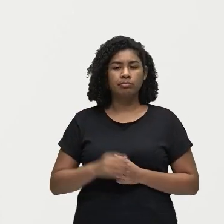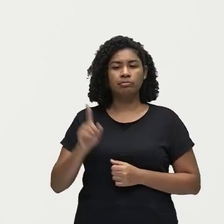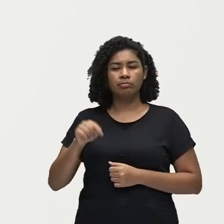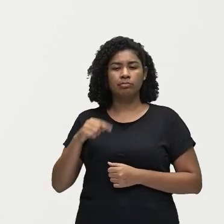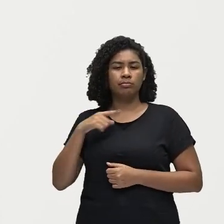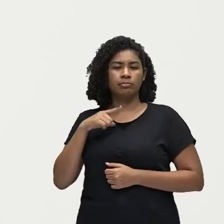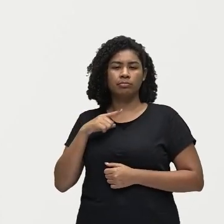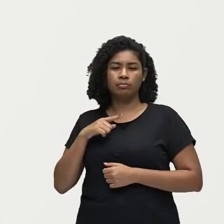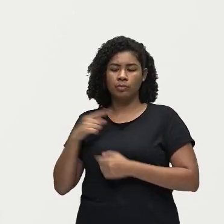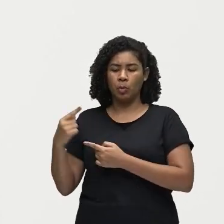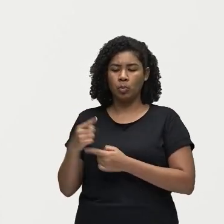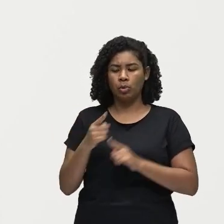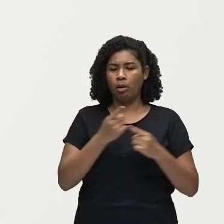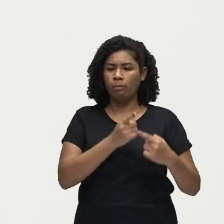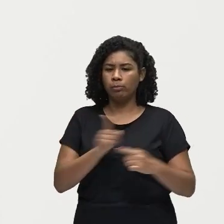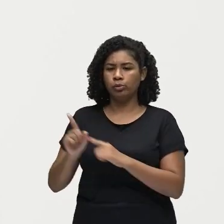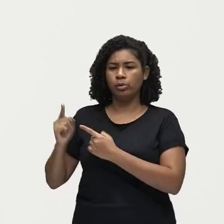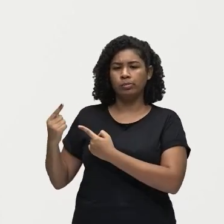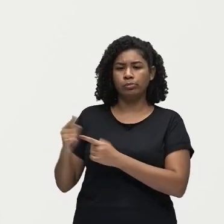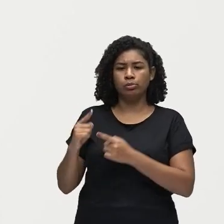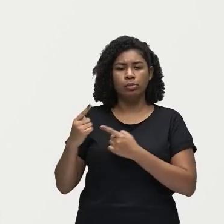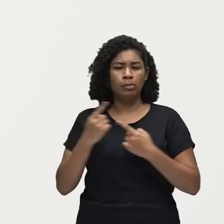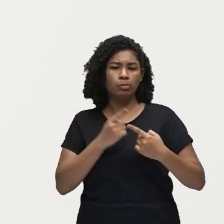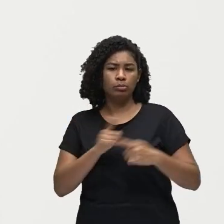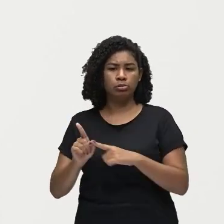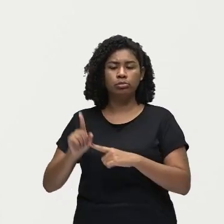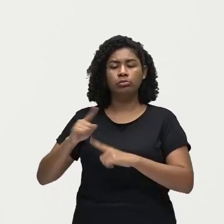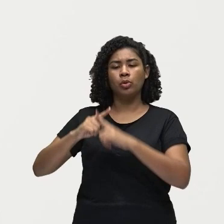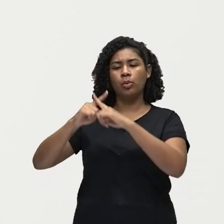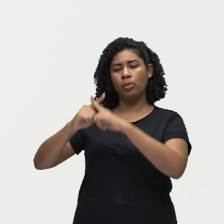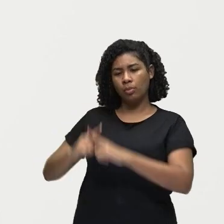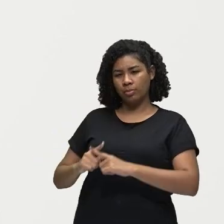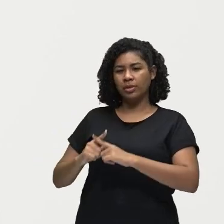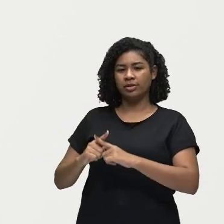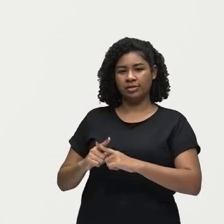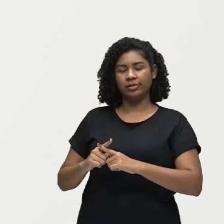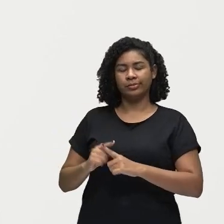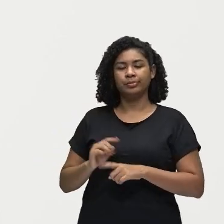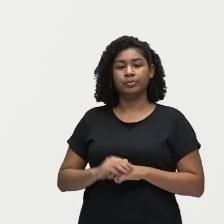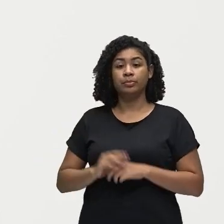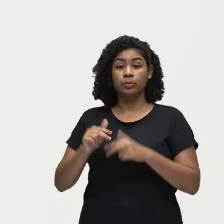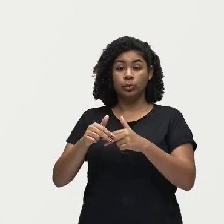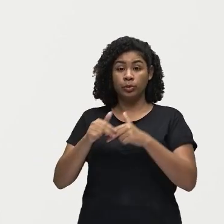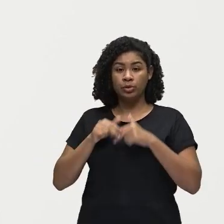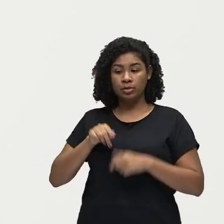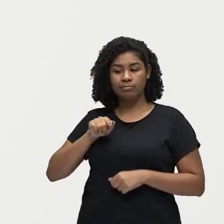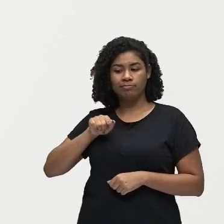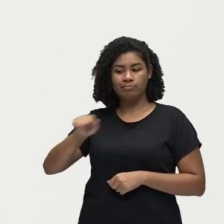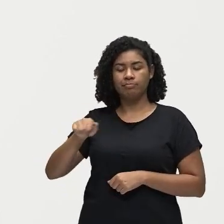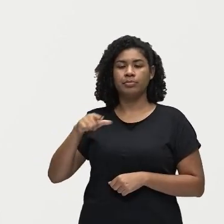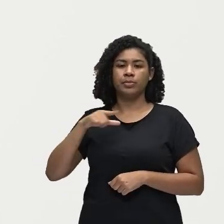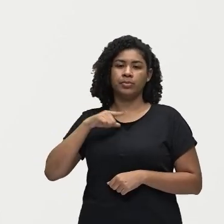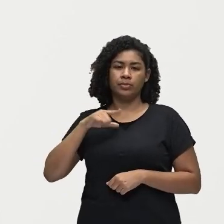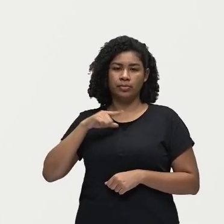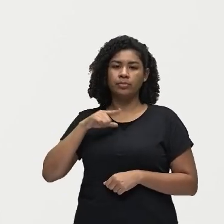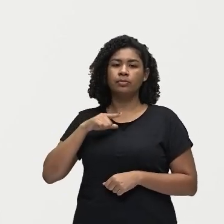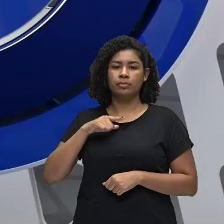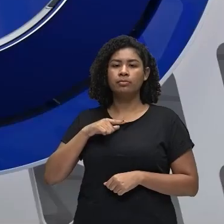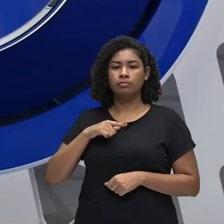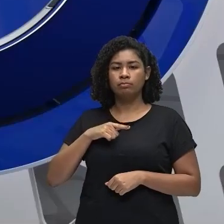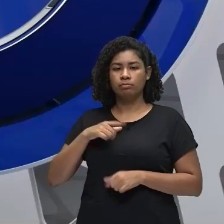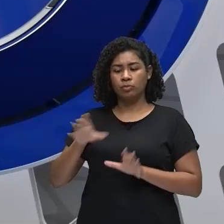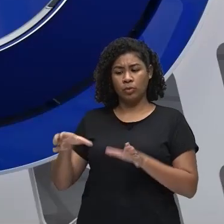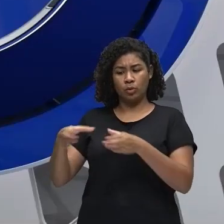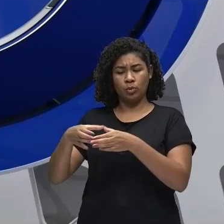combate, então, de competição. Isso significa o quê? Que essas relações, apesar de eles serem da mesma